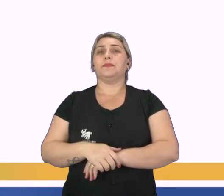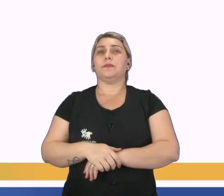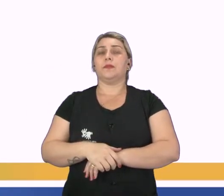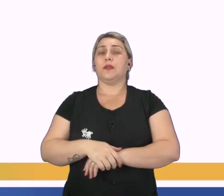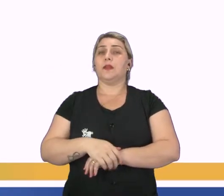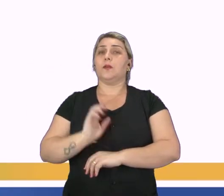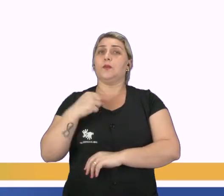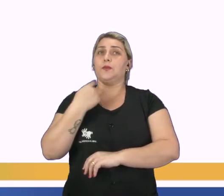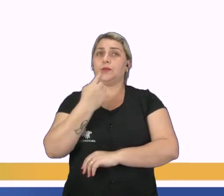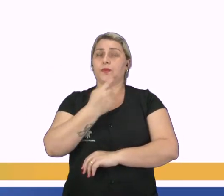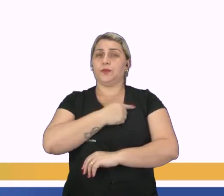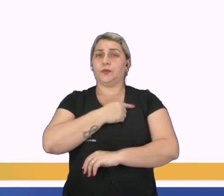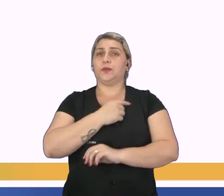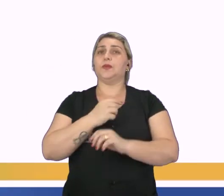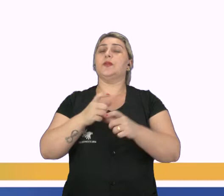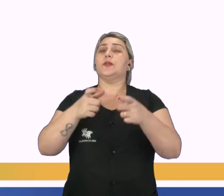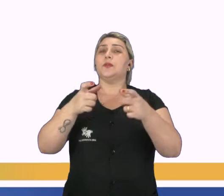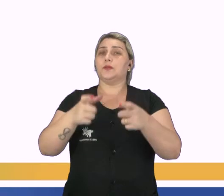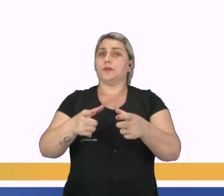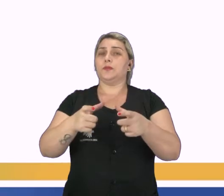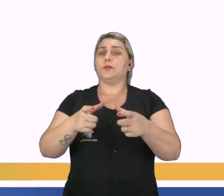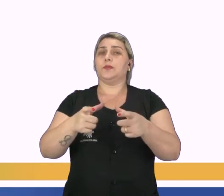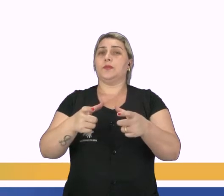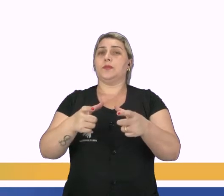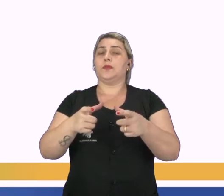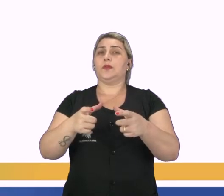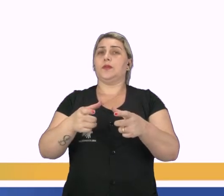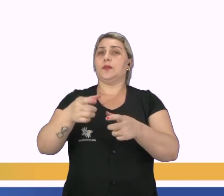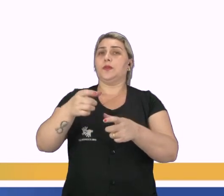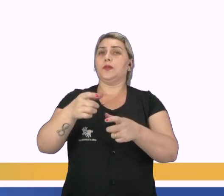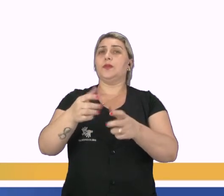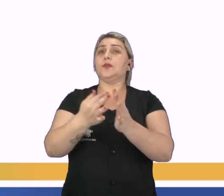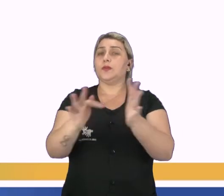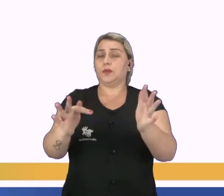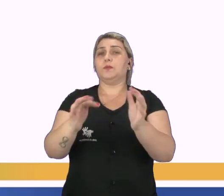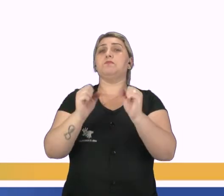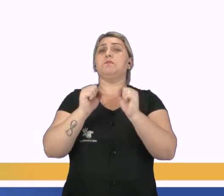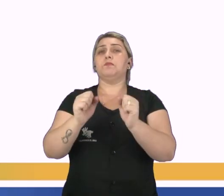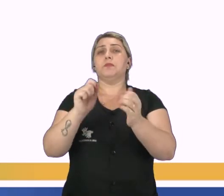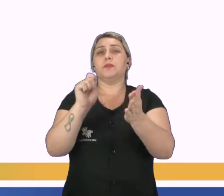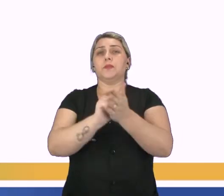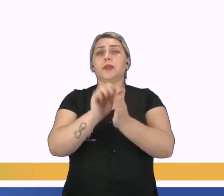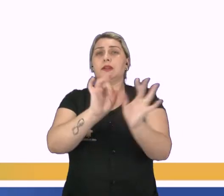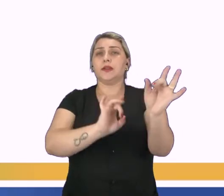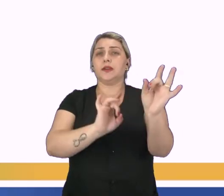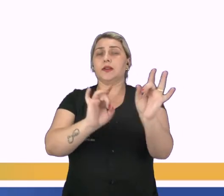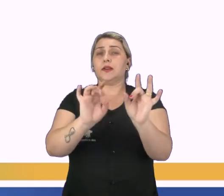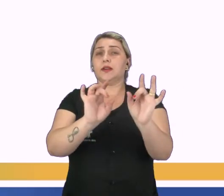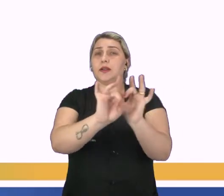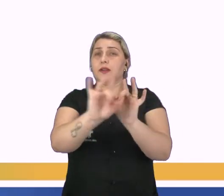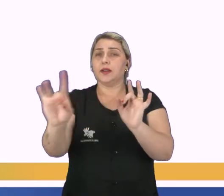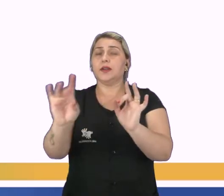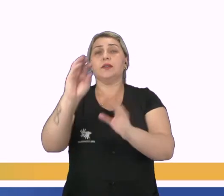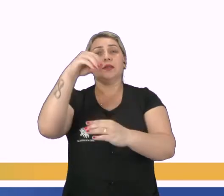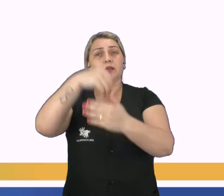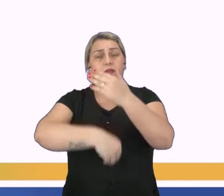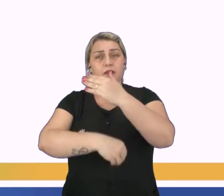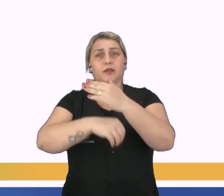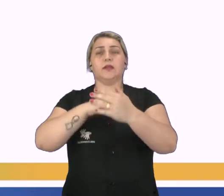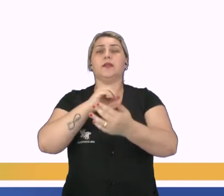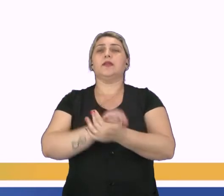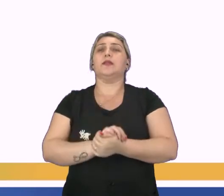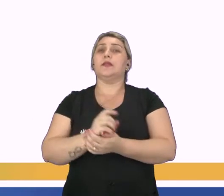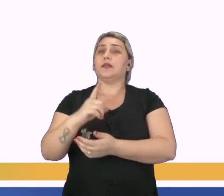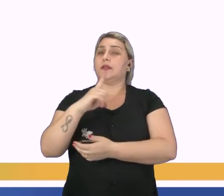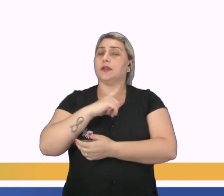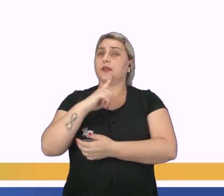ficar nossa posição, né? A forma como nós vamos posicionar cada um dele. E dentro dessa